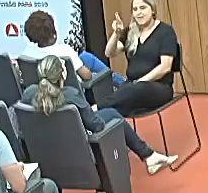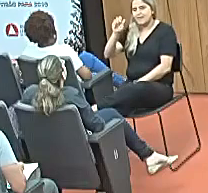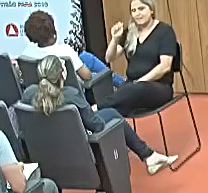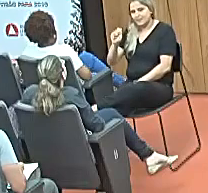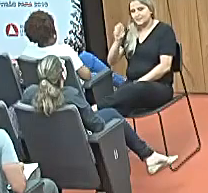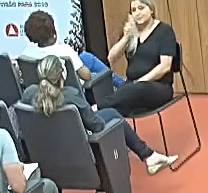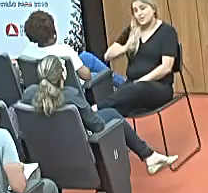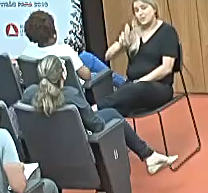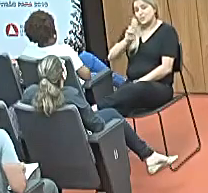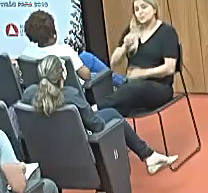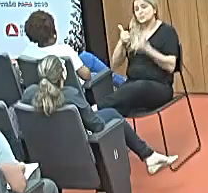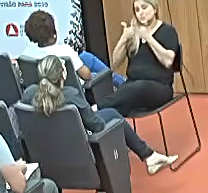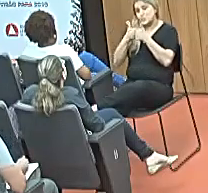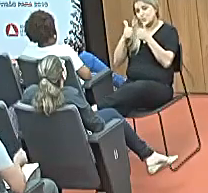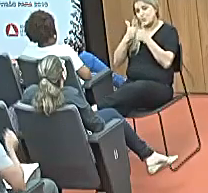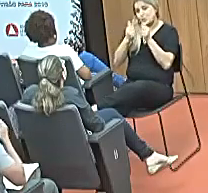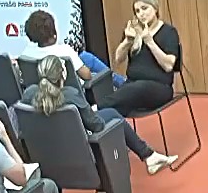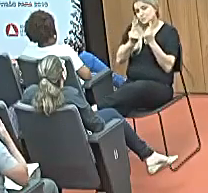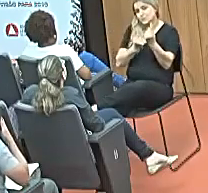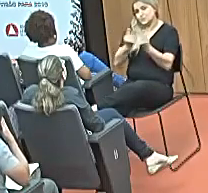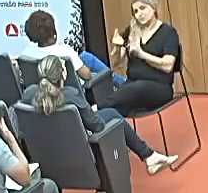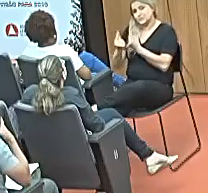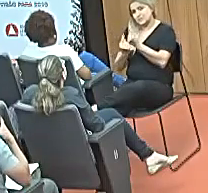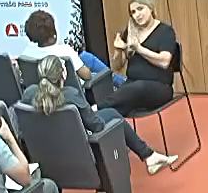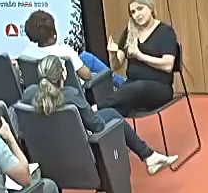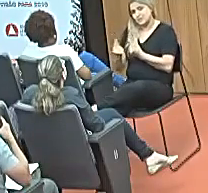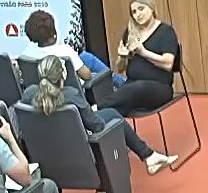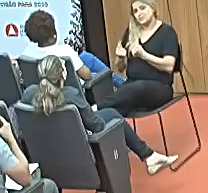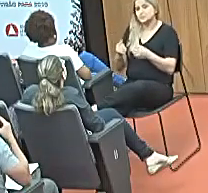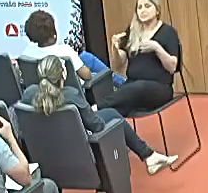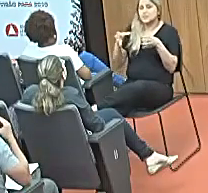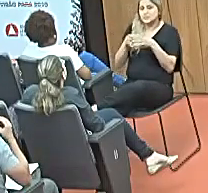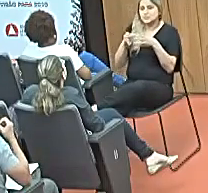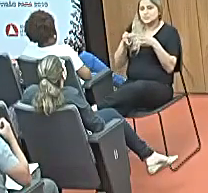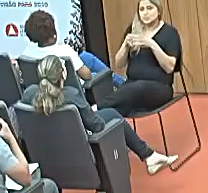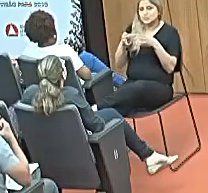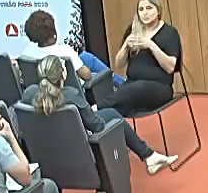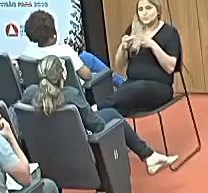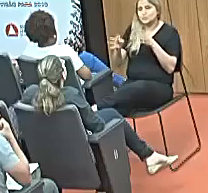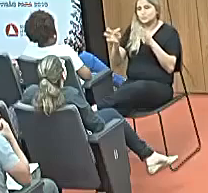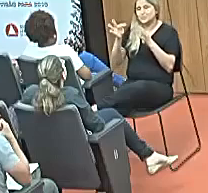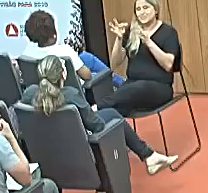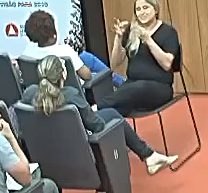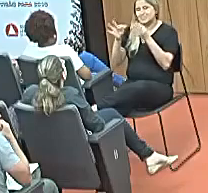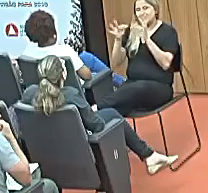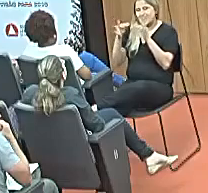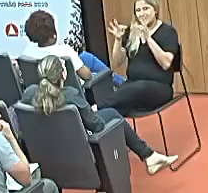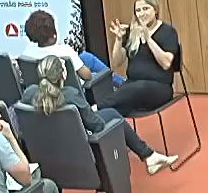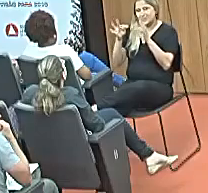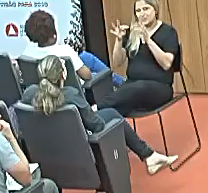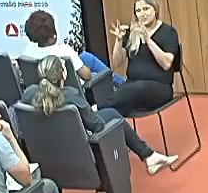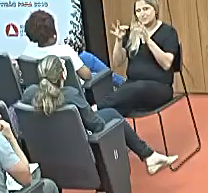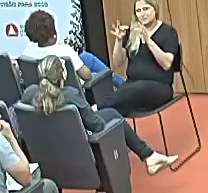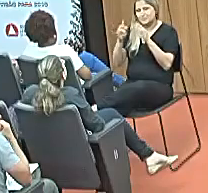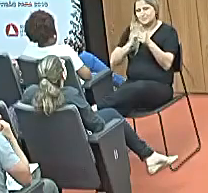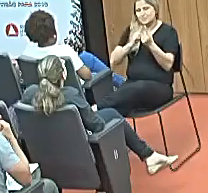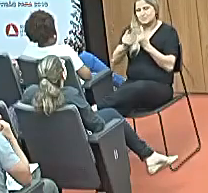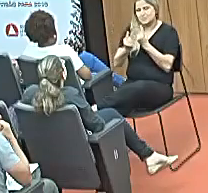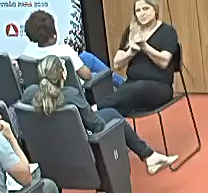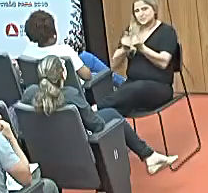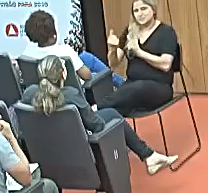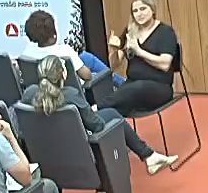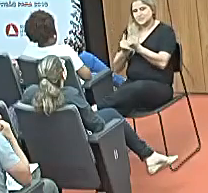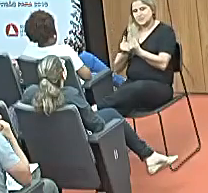observatório também da mobilidade da bhtrans e do comitê técnico da agência de mobilidade urbana é da agência